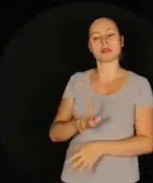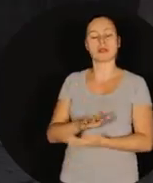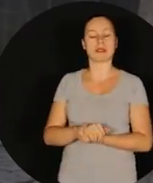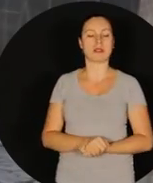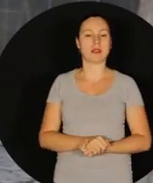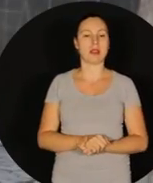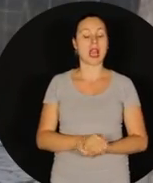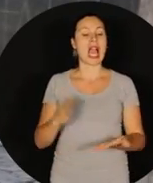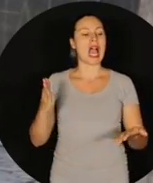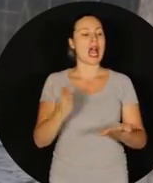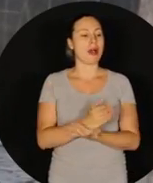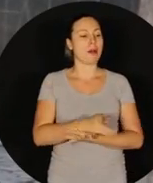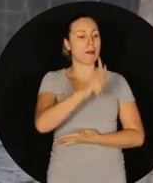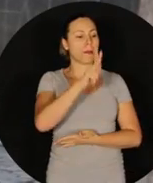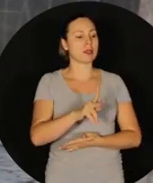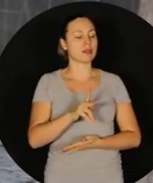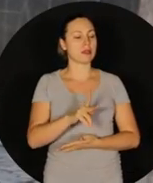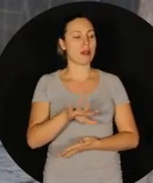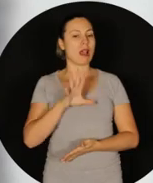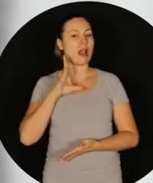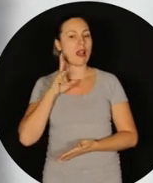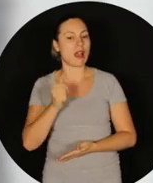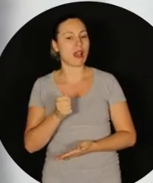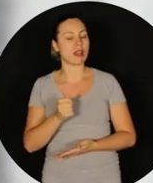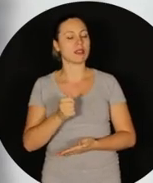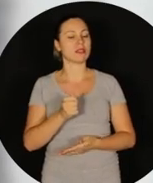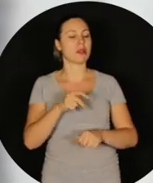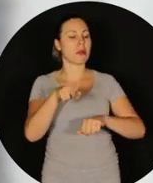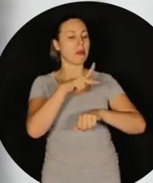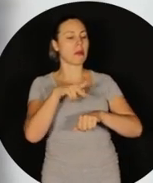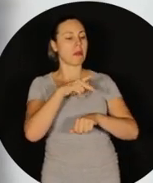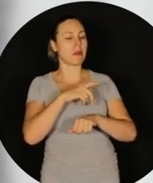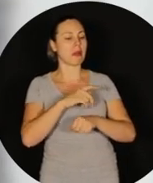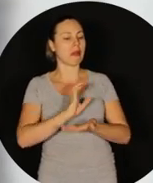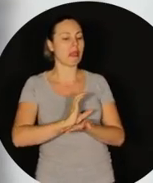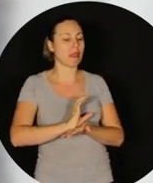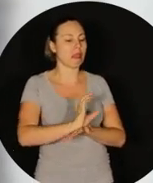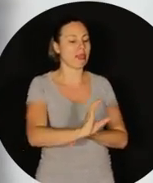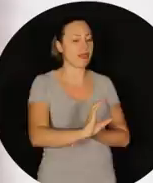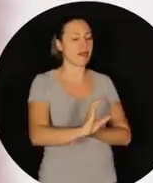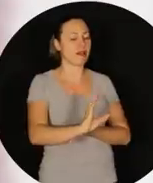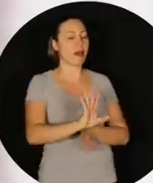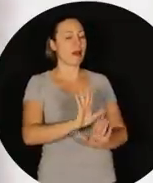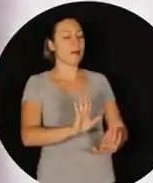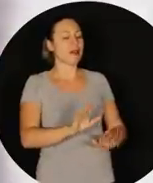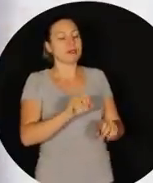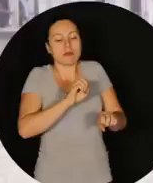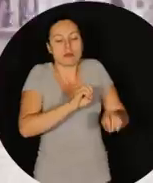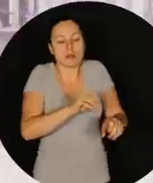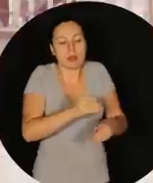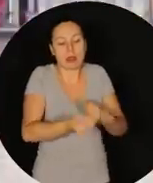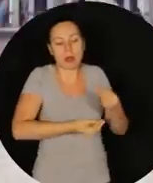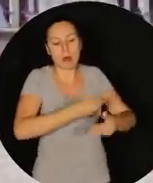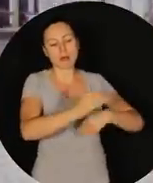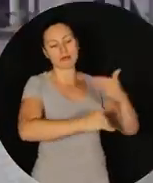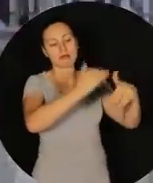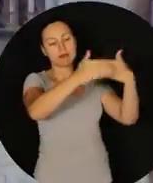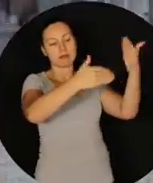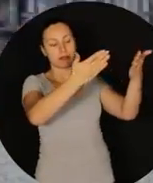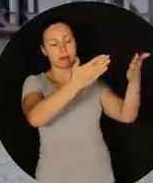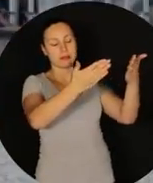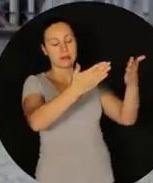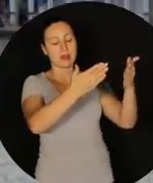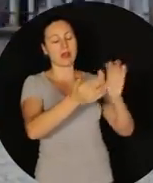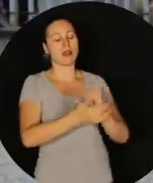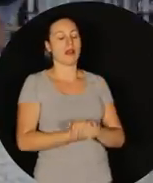pessoas. Há ainda aqueles que acreditam que o país está dando o peixe, mas não está ensinando essas pessoas que estão em situação